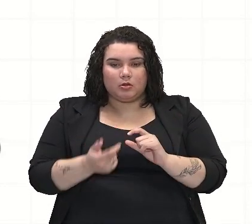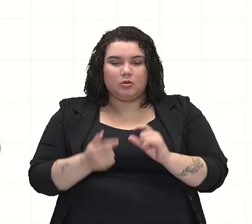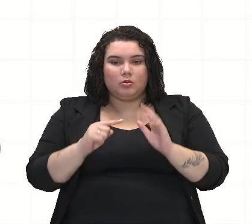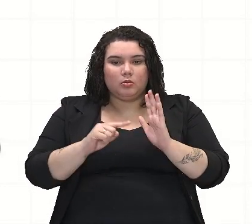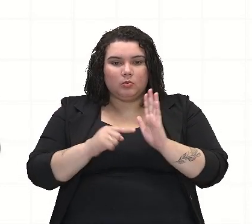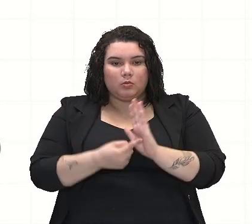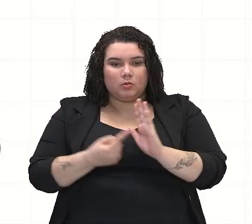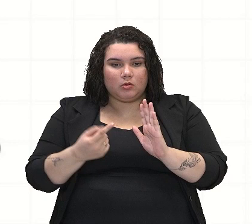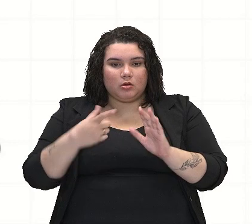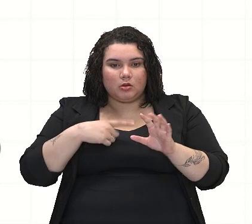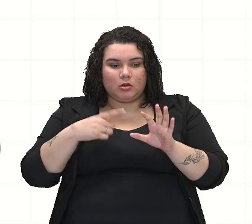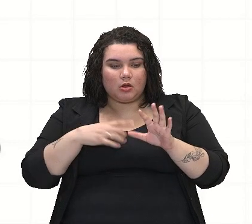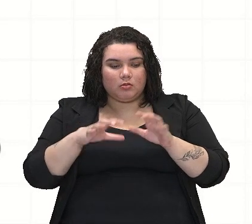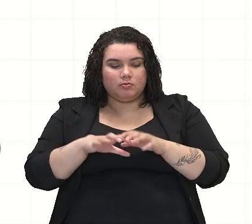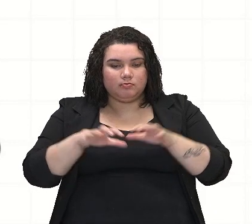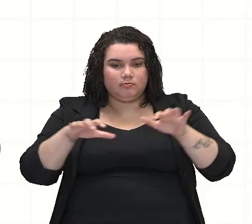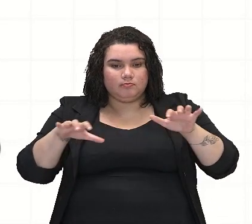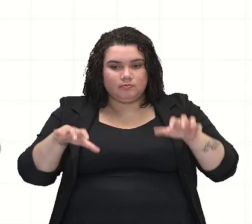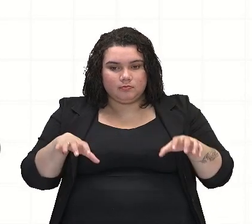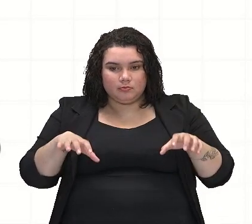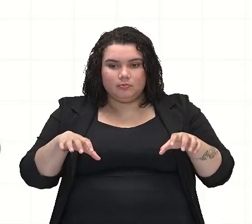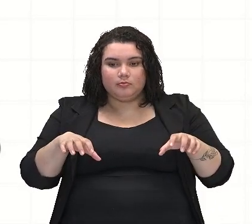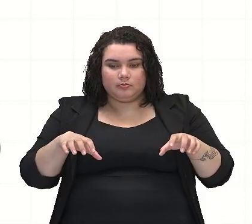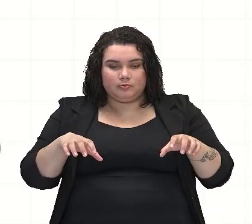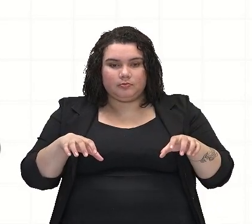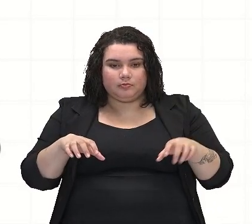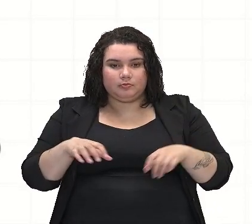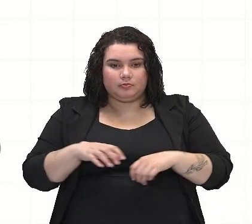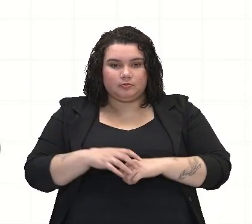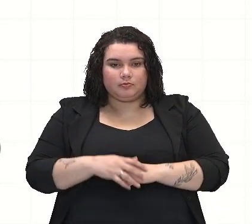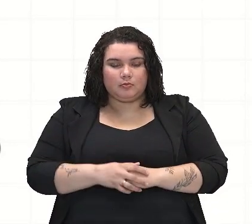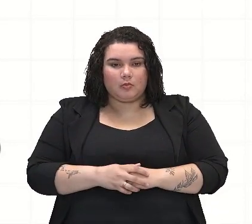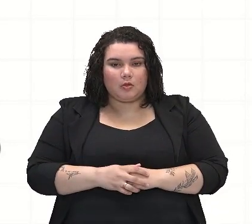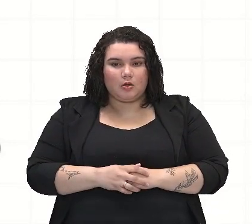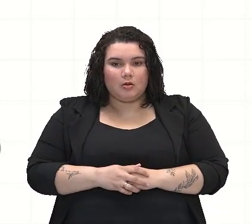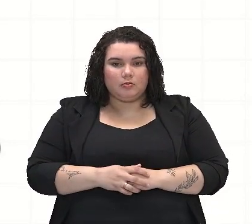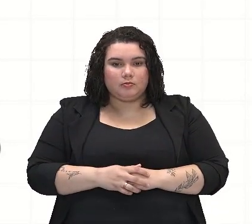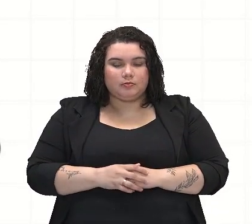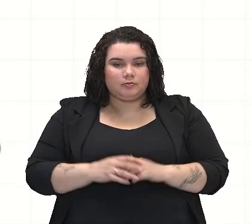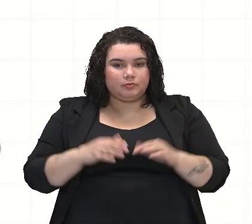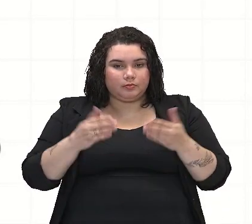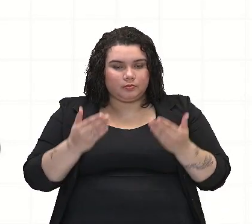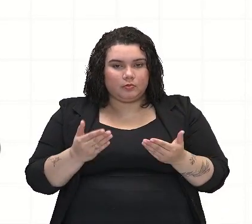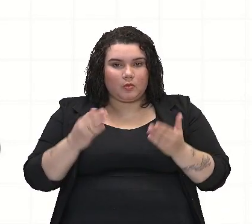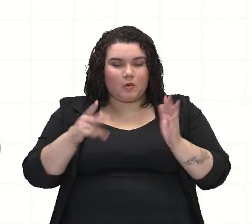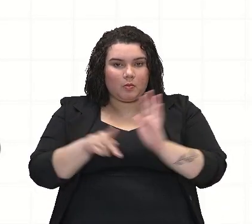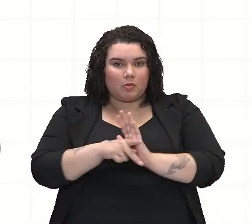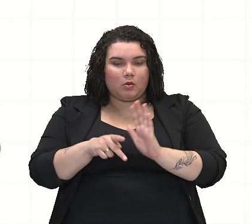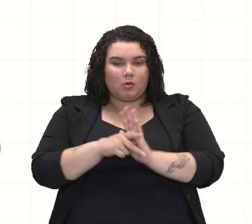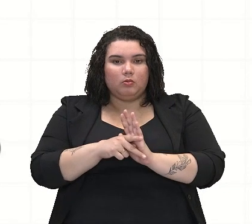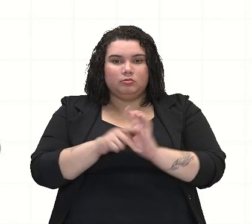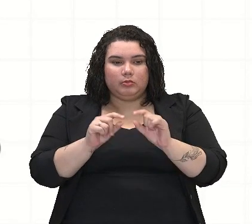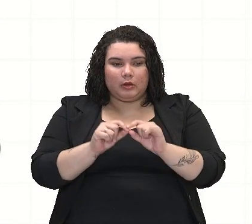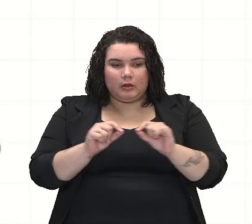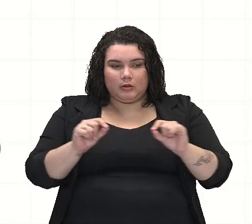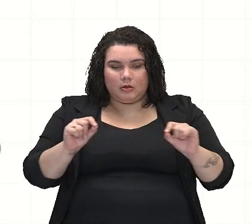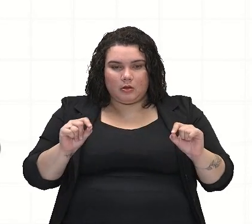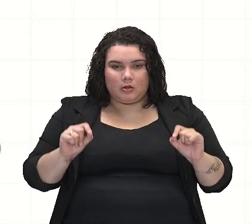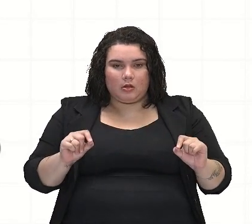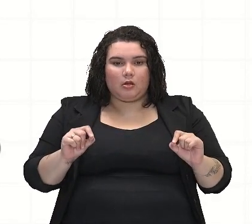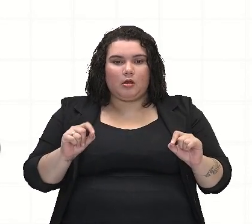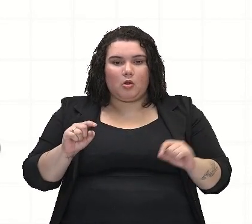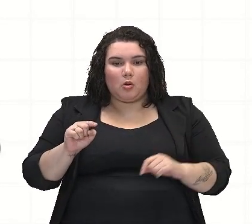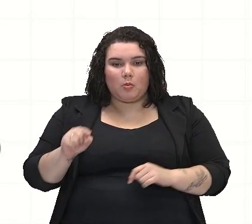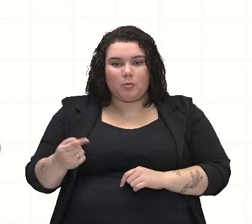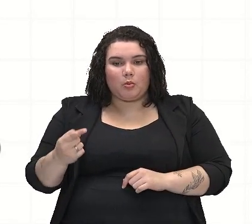ficam equidistantes dos extremos, né, do segmento que nós vimos aqui, ó, dos